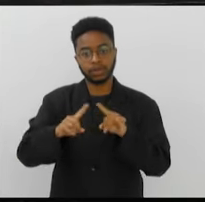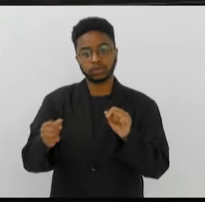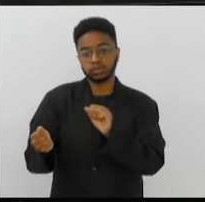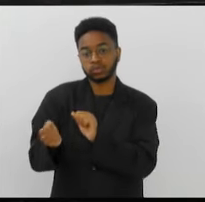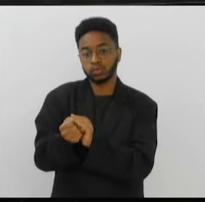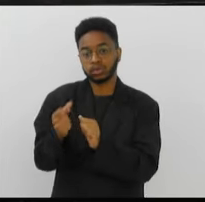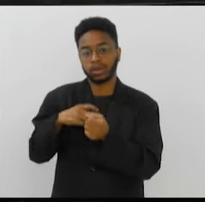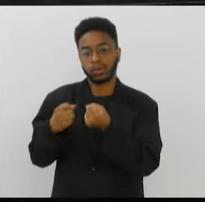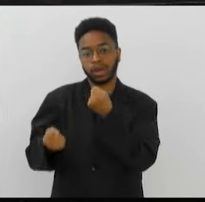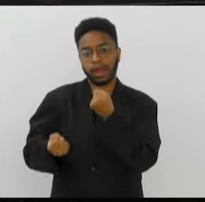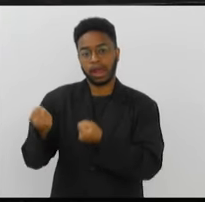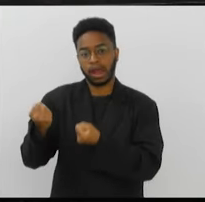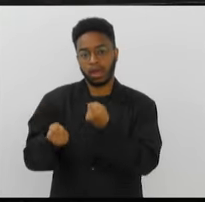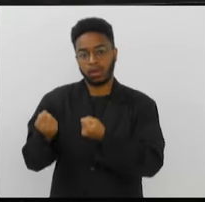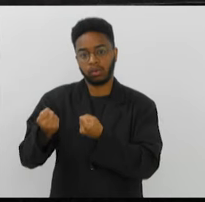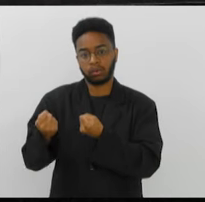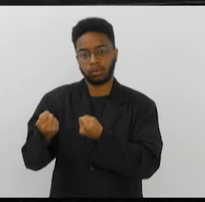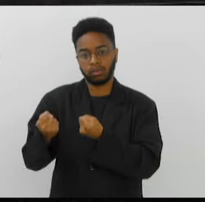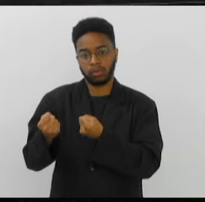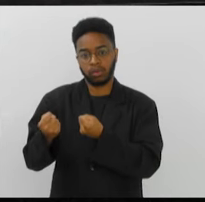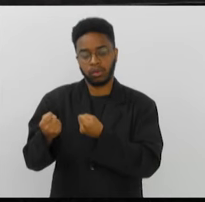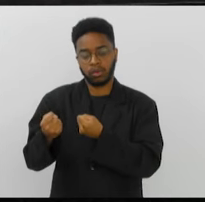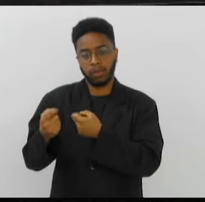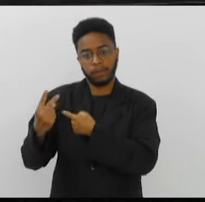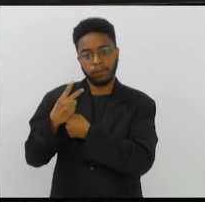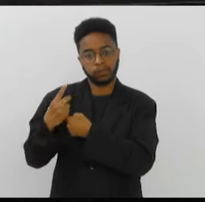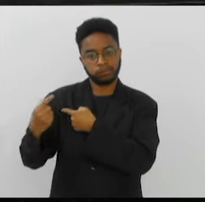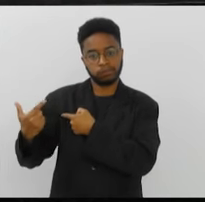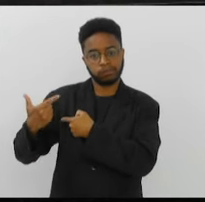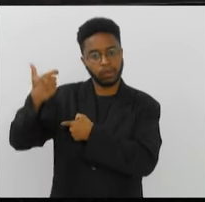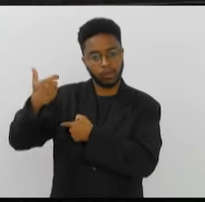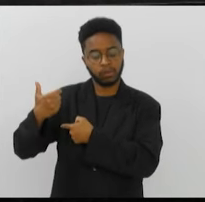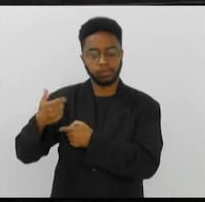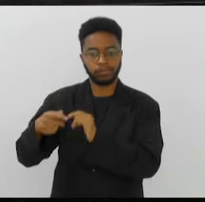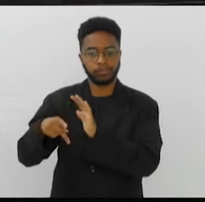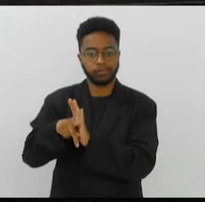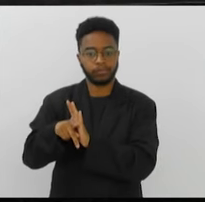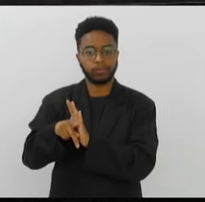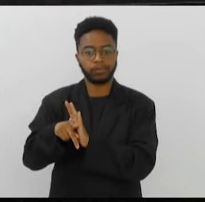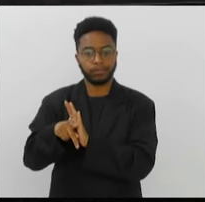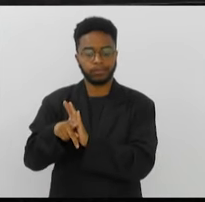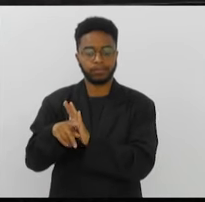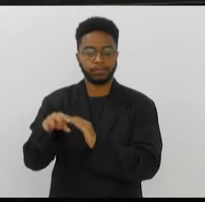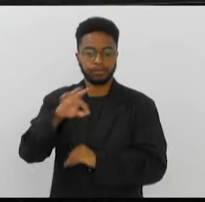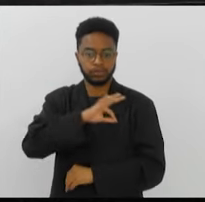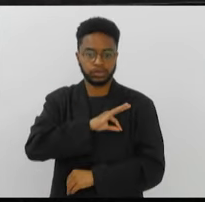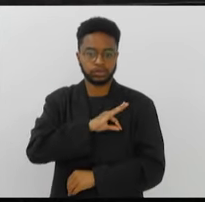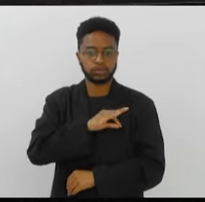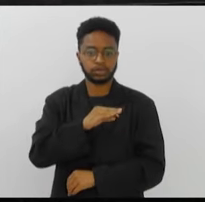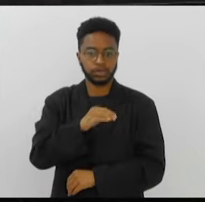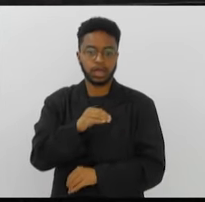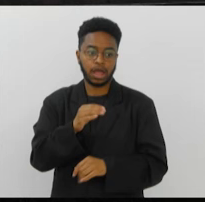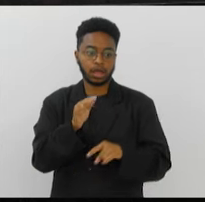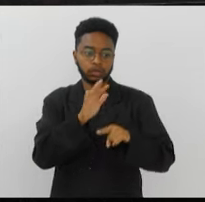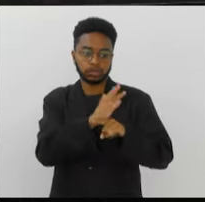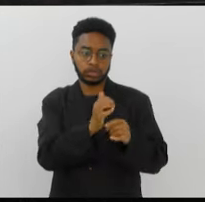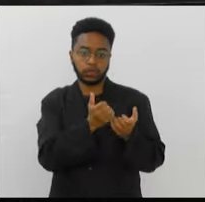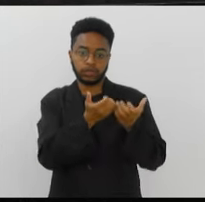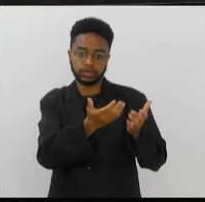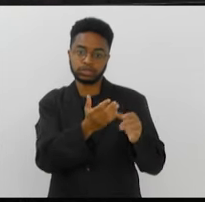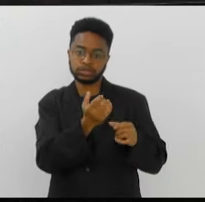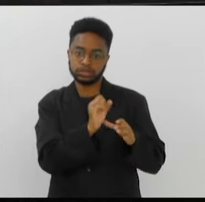um carro blindado da Polícia Militar, garantindo a segurança